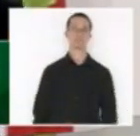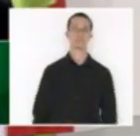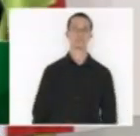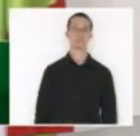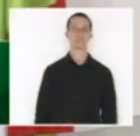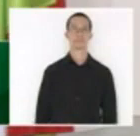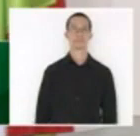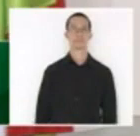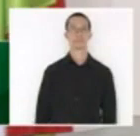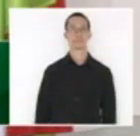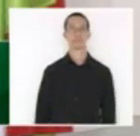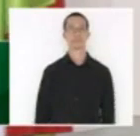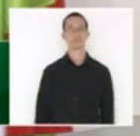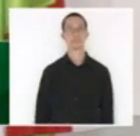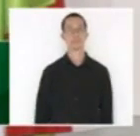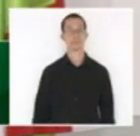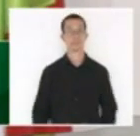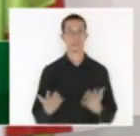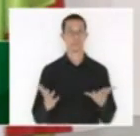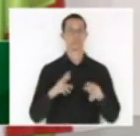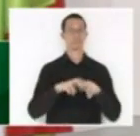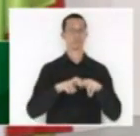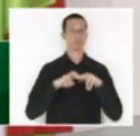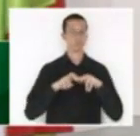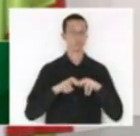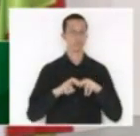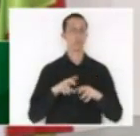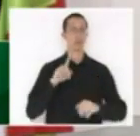Por isso que o momento ele é